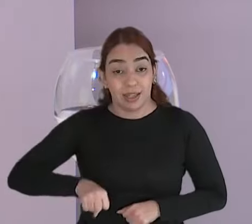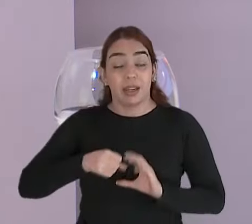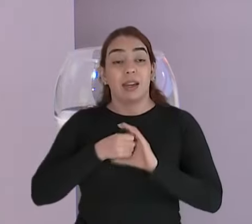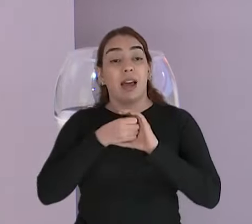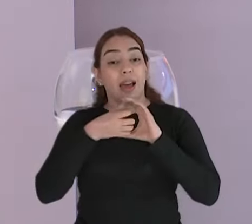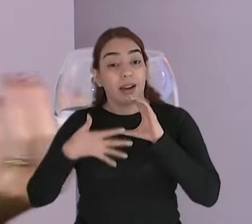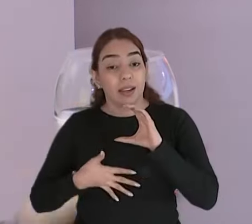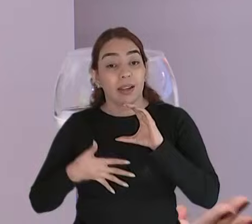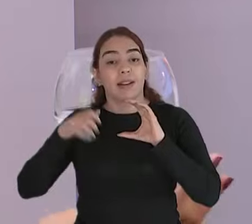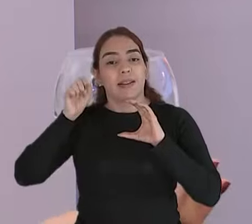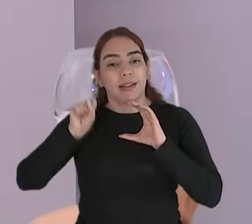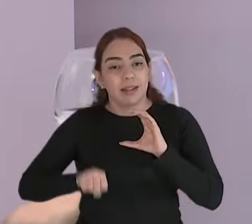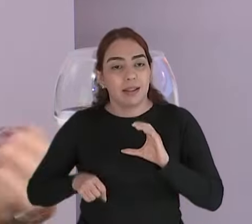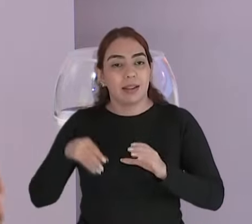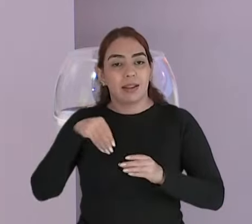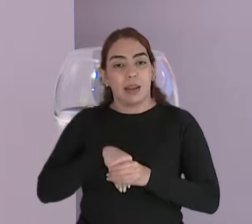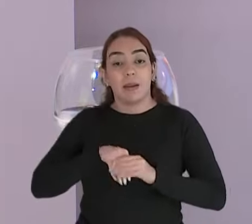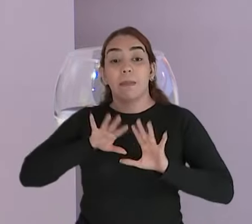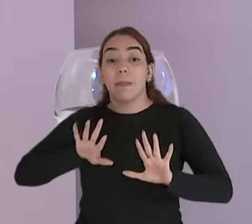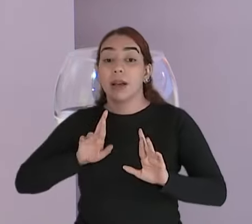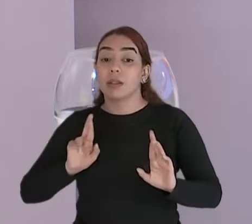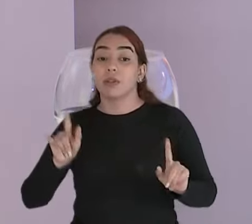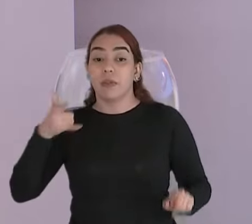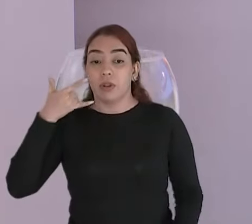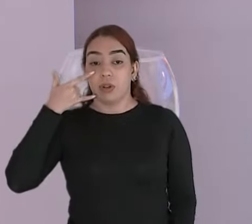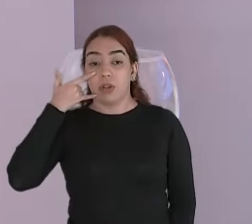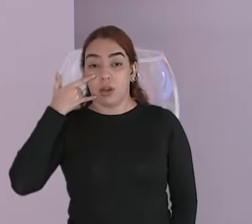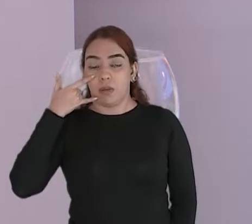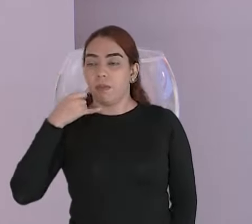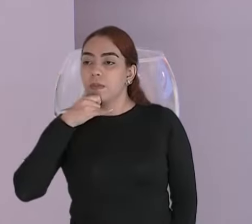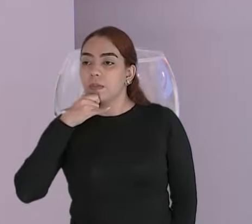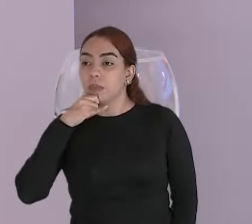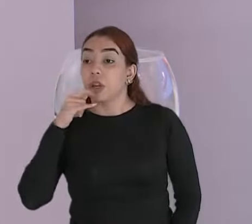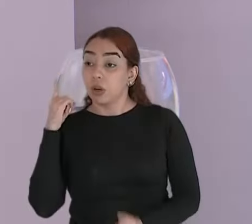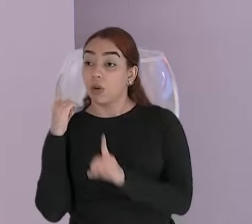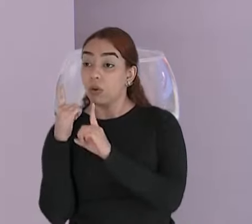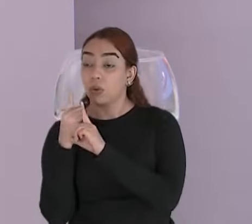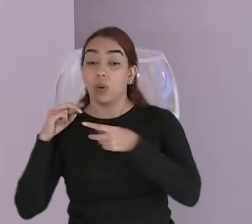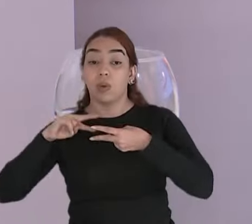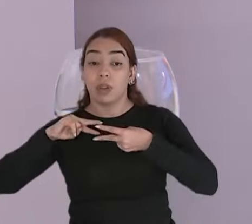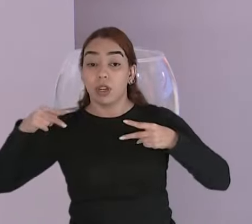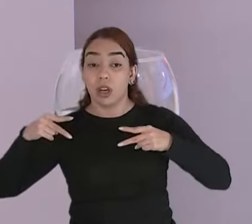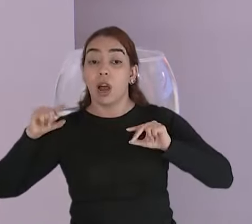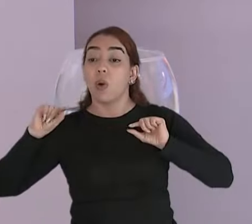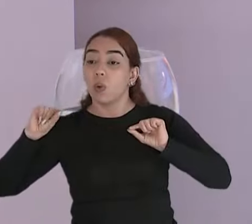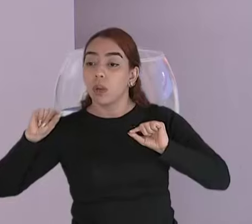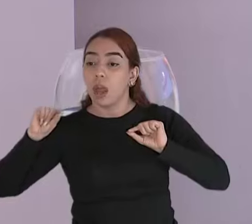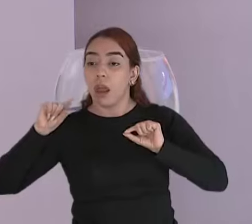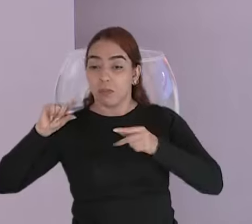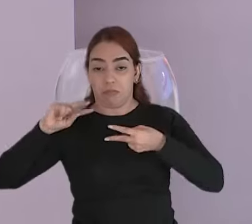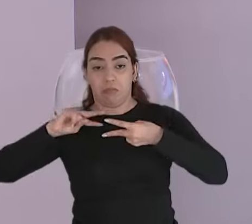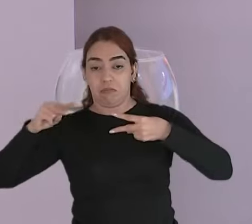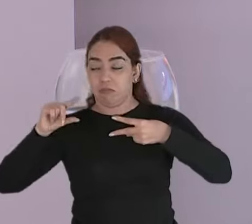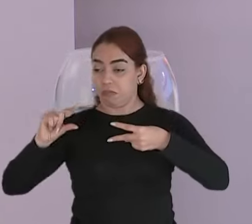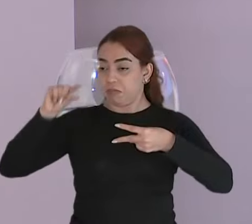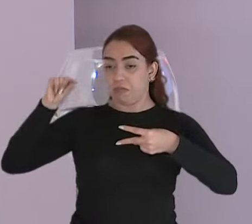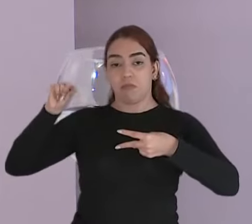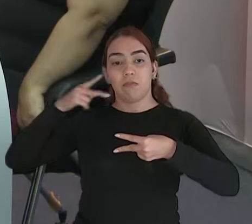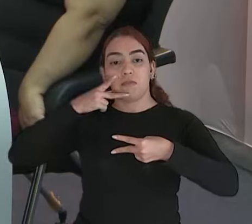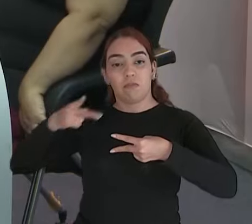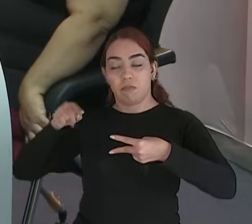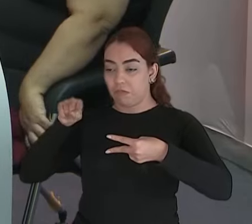não tem, como na síndrome de Down, um gene específico, uma condição específica. Fábio, e